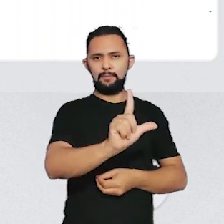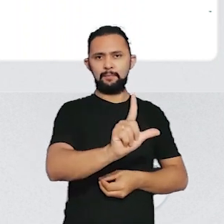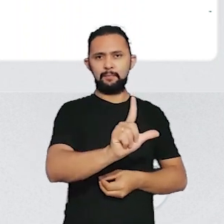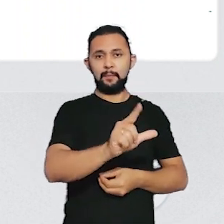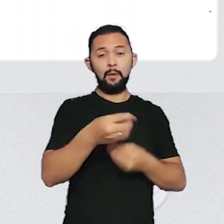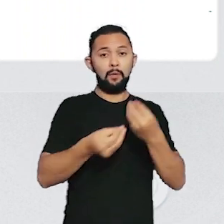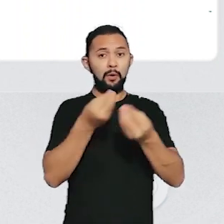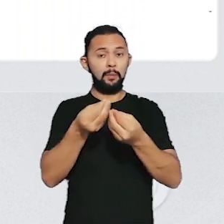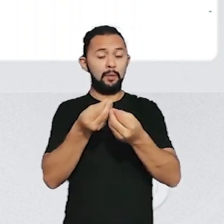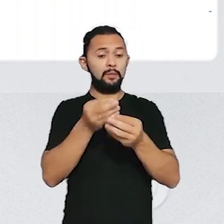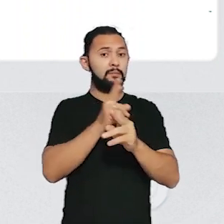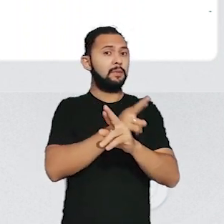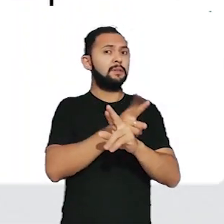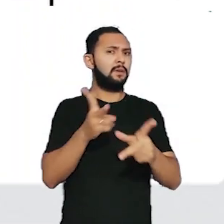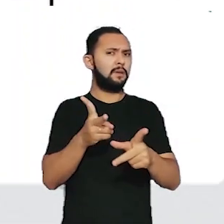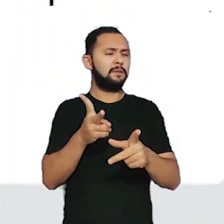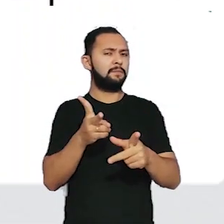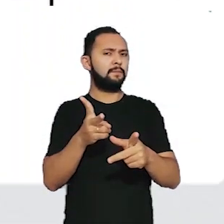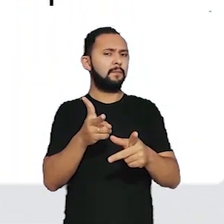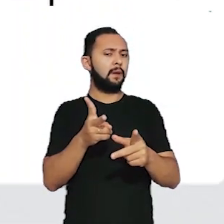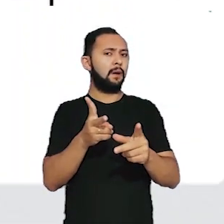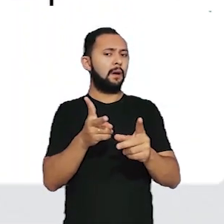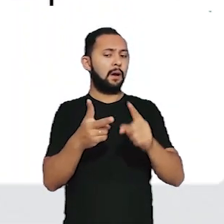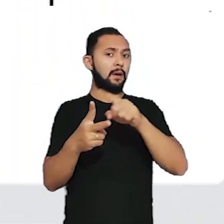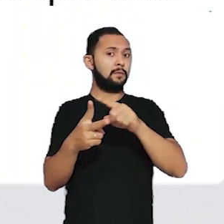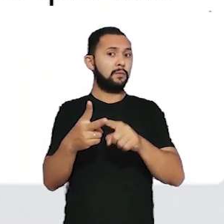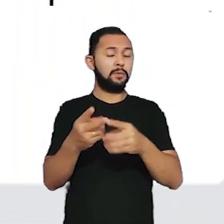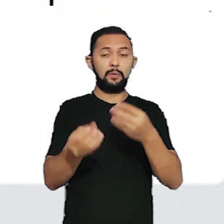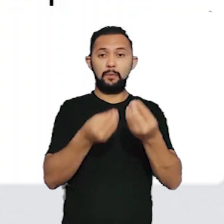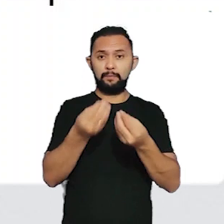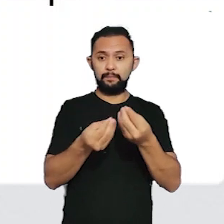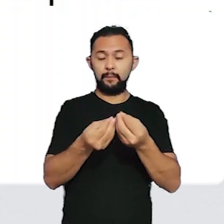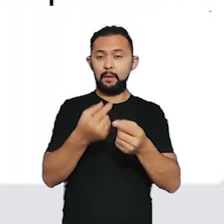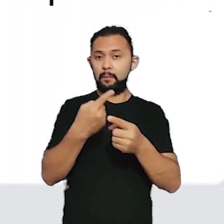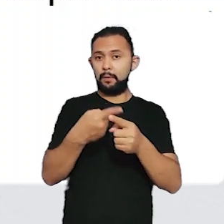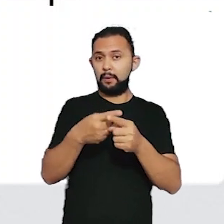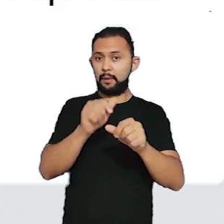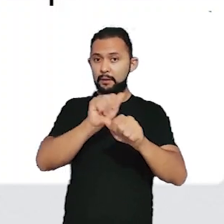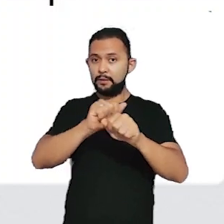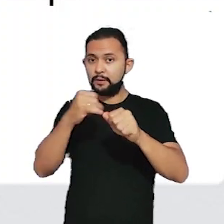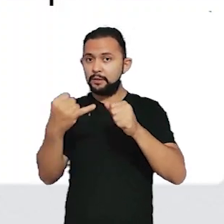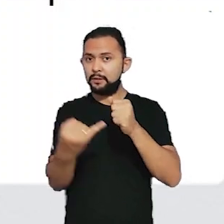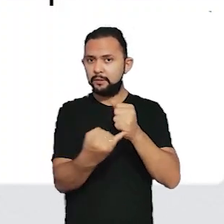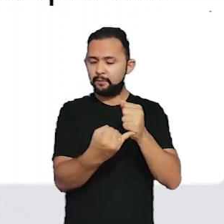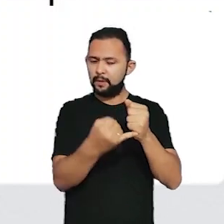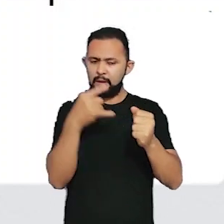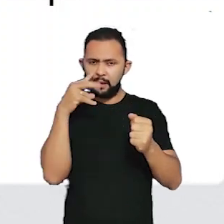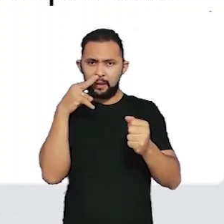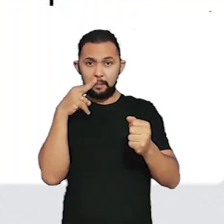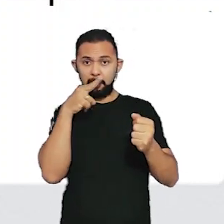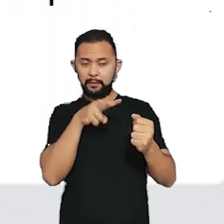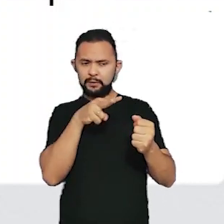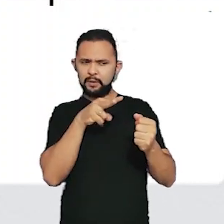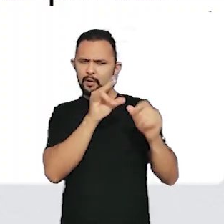que vai diferenciar uma oração da outra? Enquanto a oração adjetiva ela vai destacar um detalhe do termo